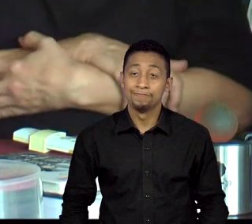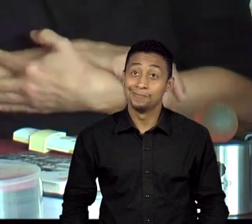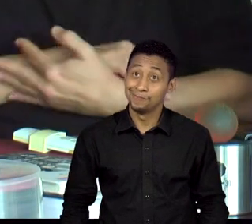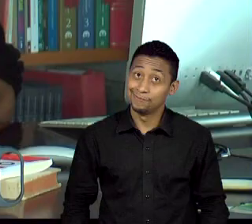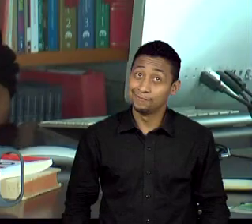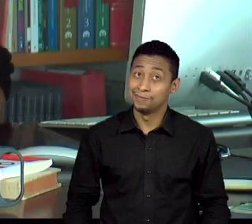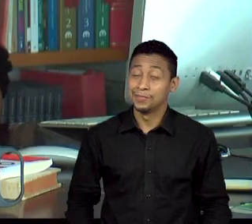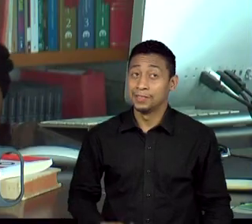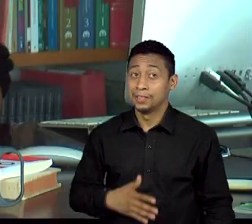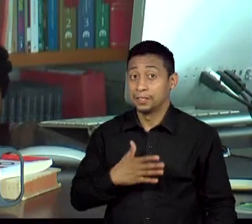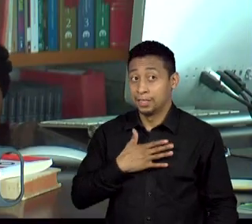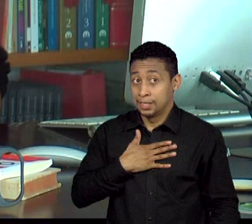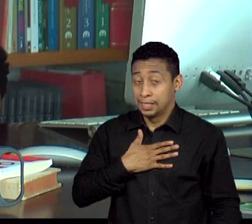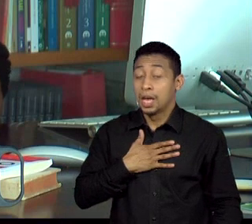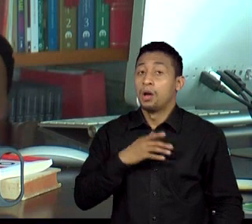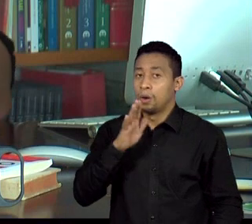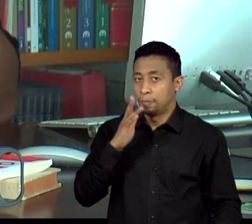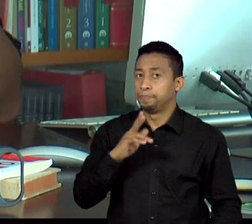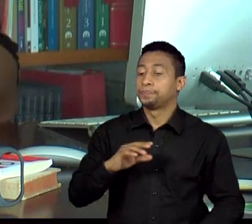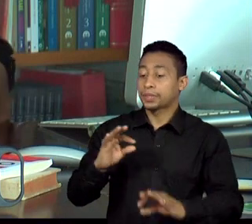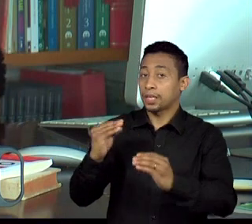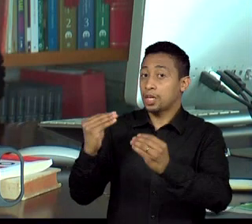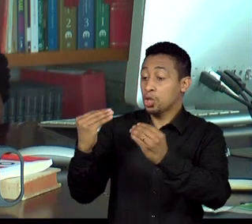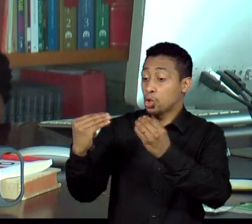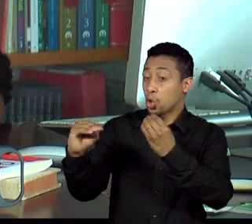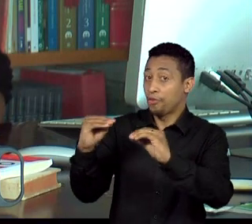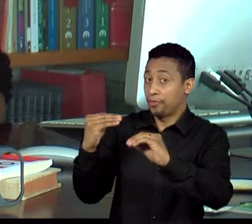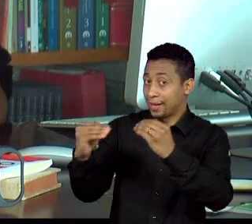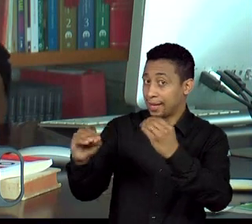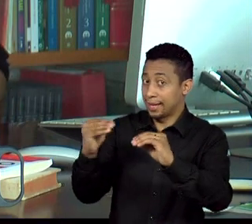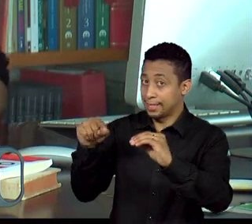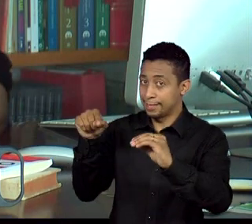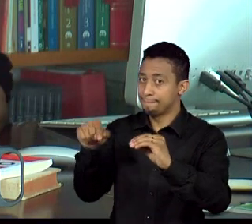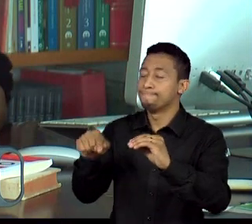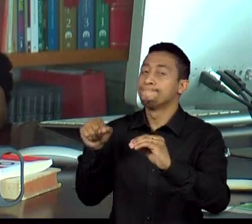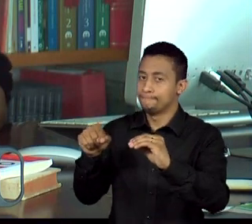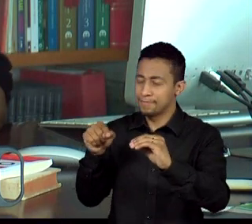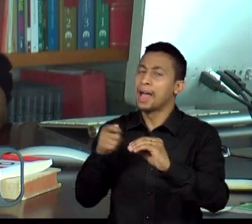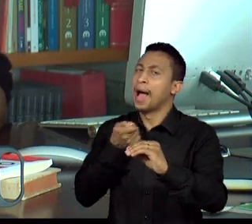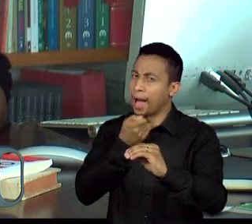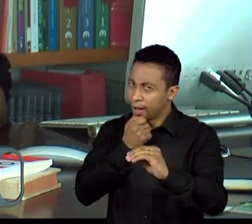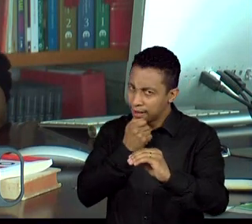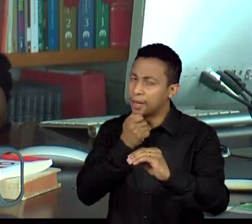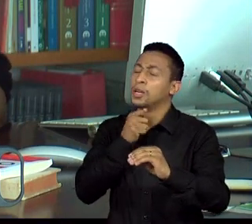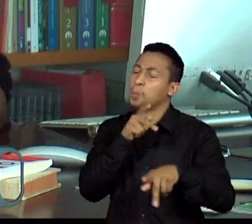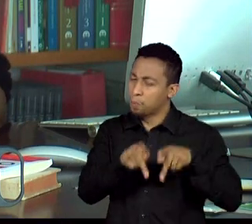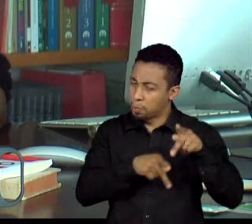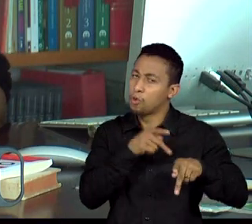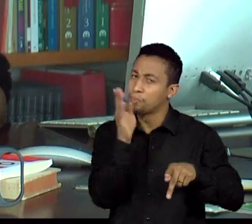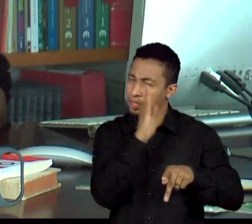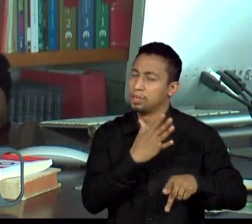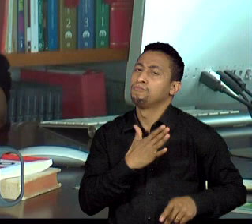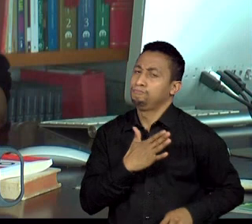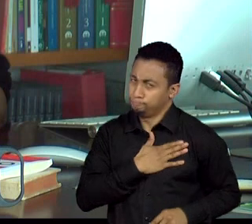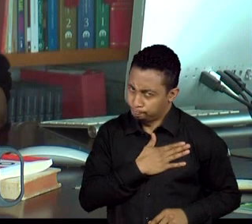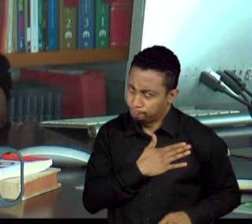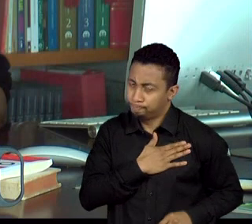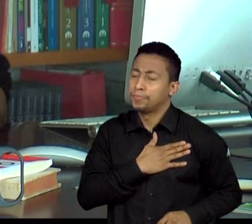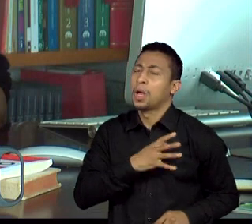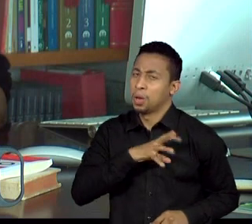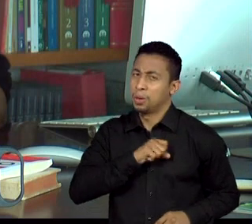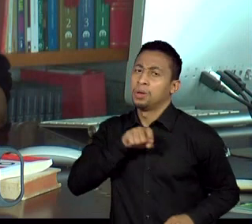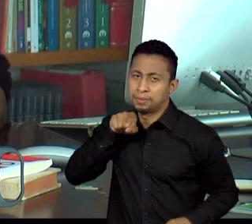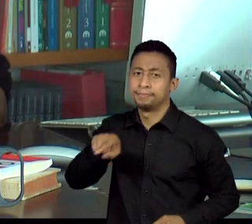Acho que a telenovela ainda é uma enorme paixão brasileira que